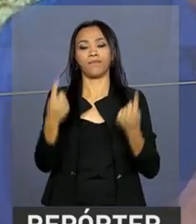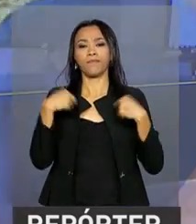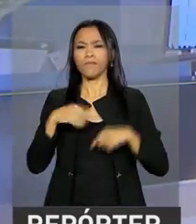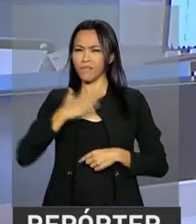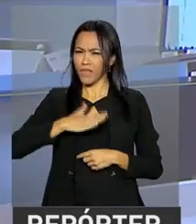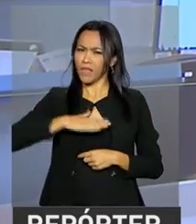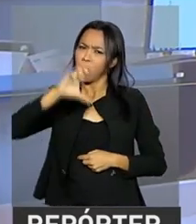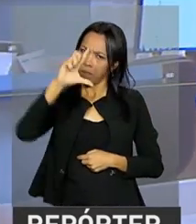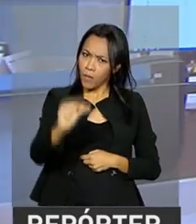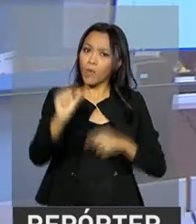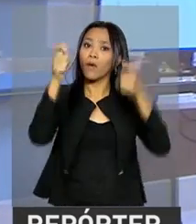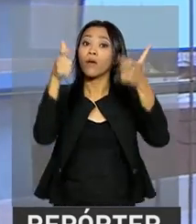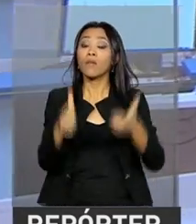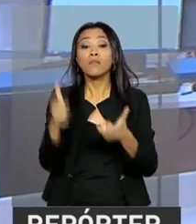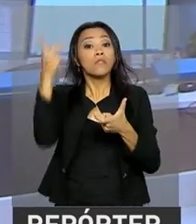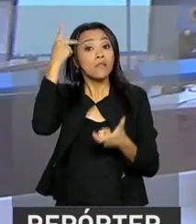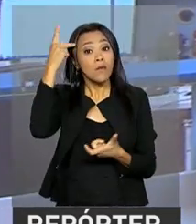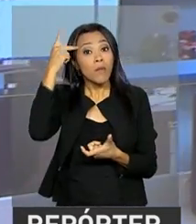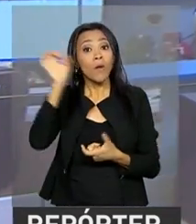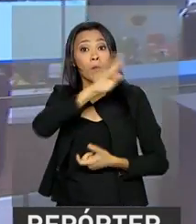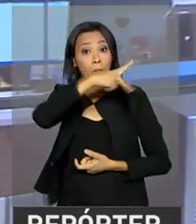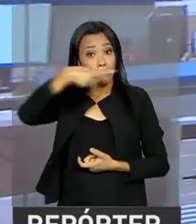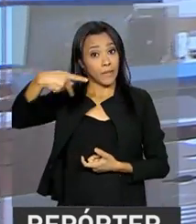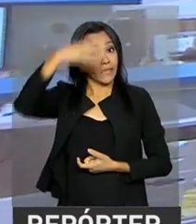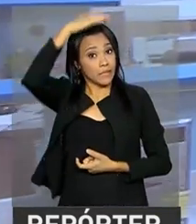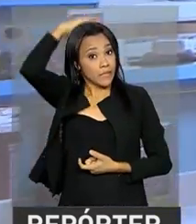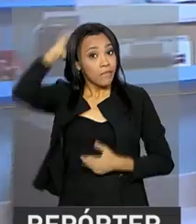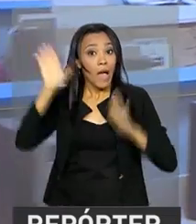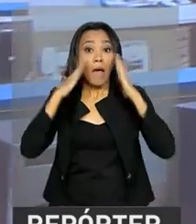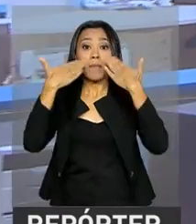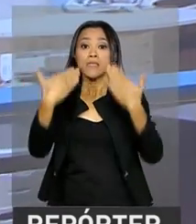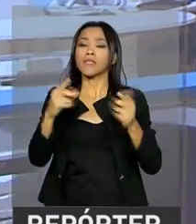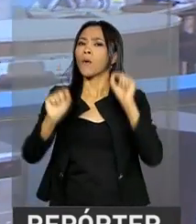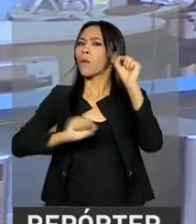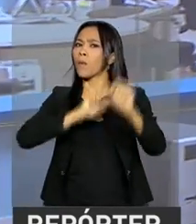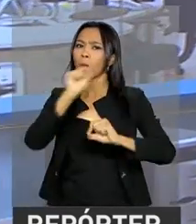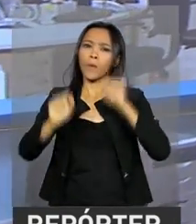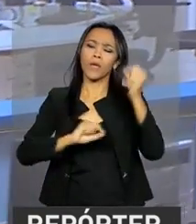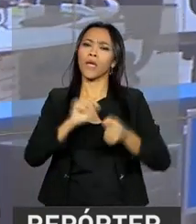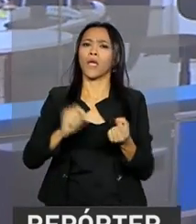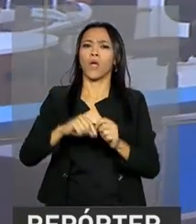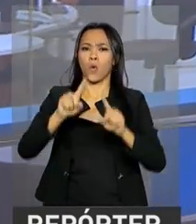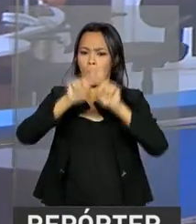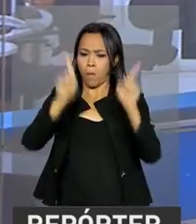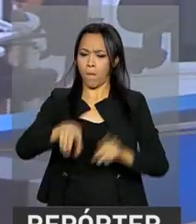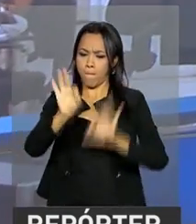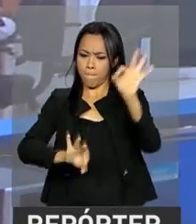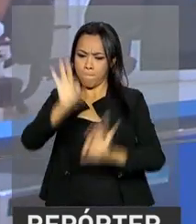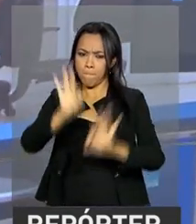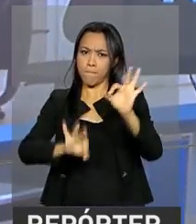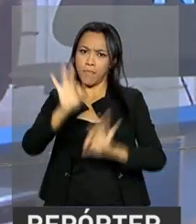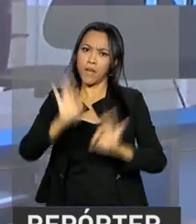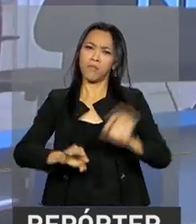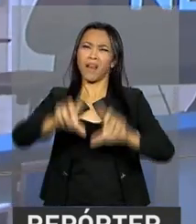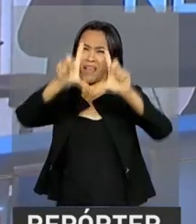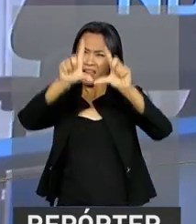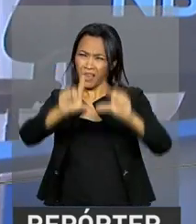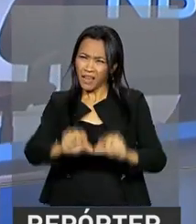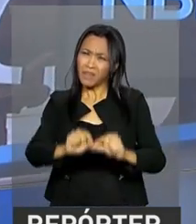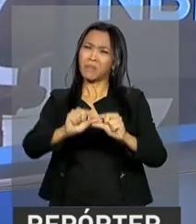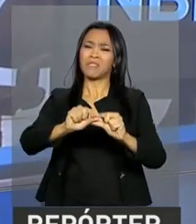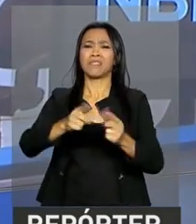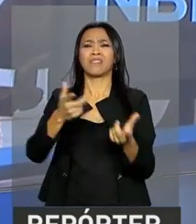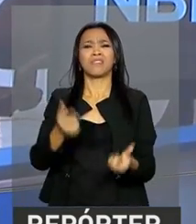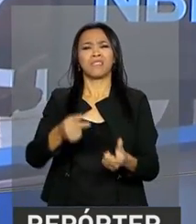olha daqui a pouco em São Paulo o presidente Michel Temer apresenta o plano de modernização e desburocratização